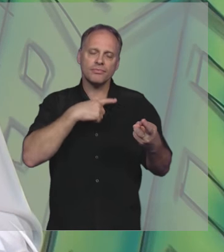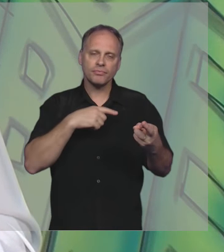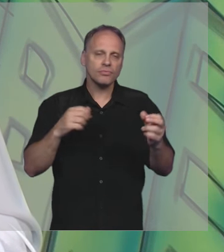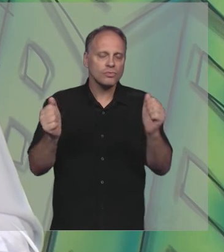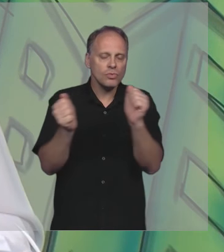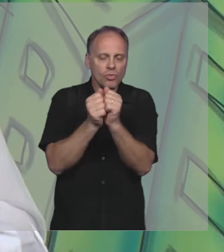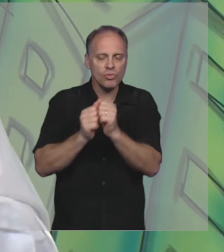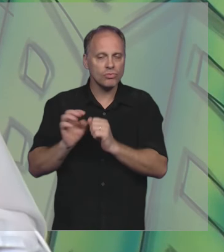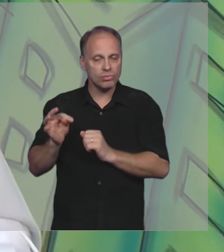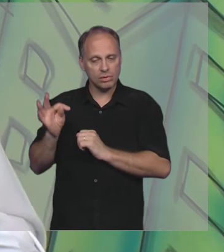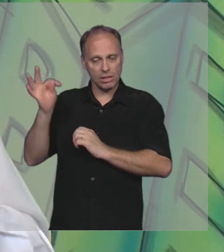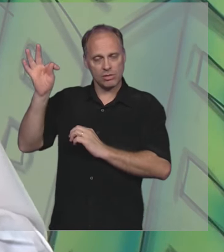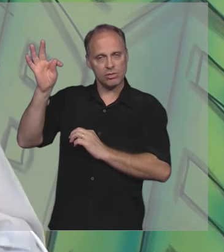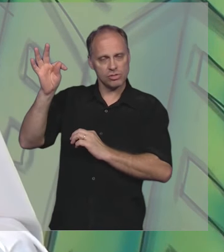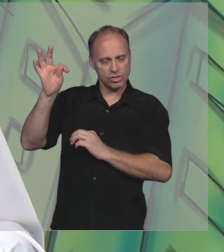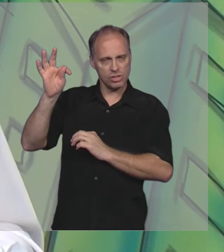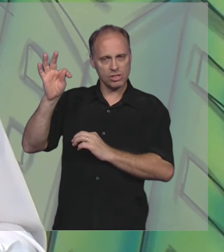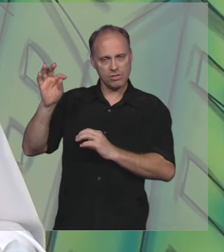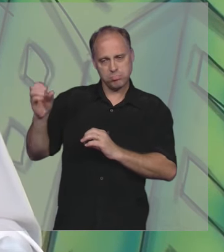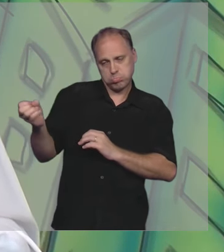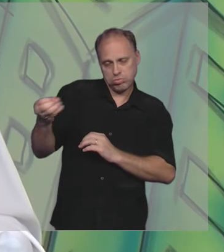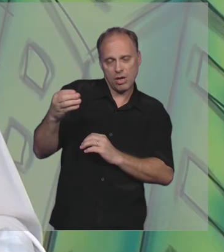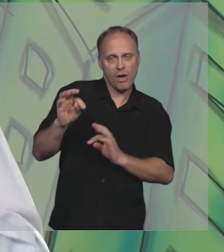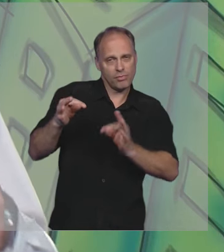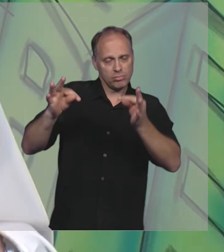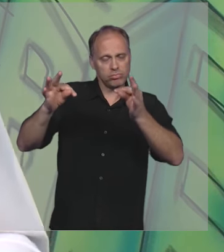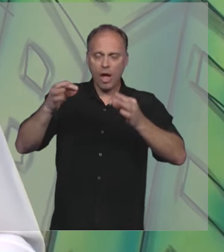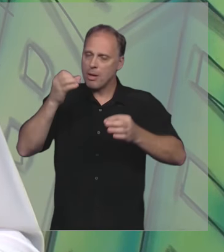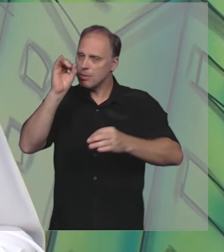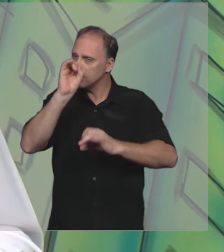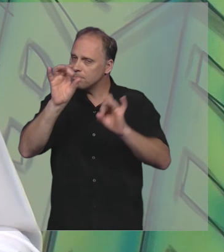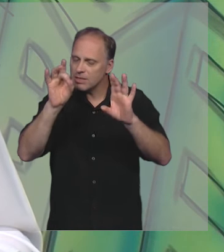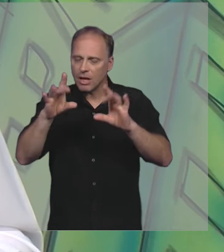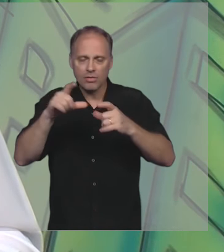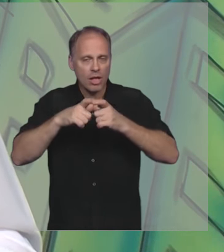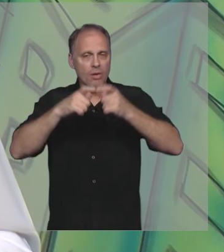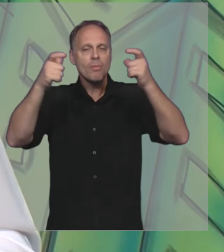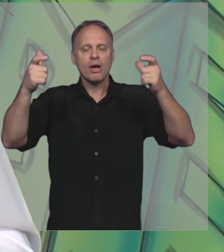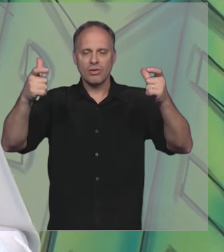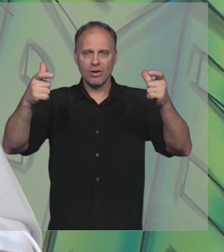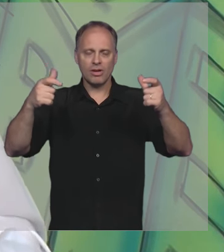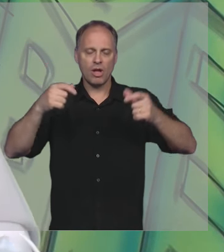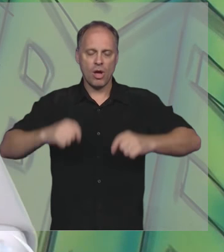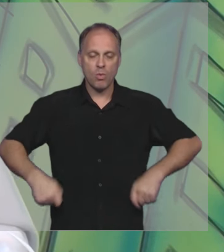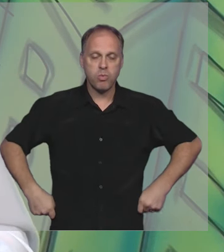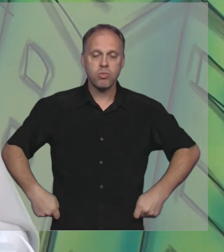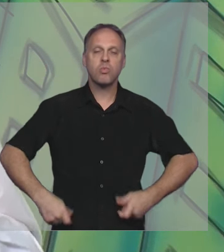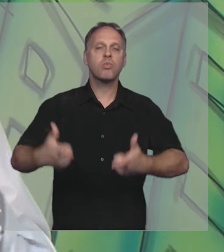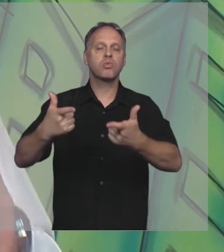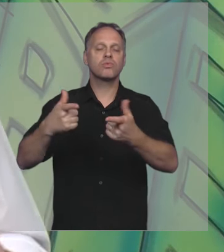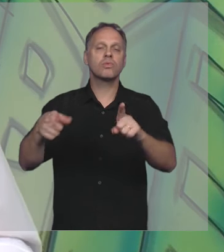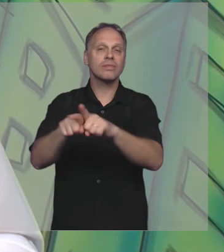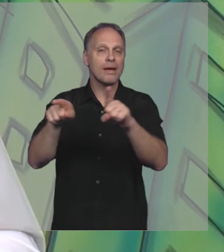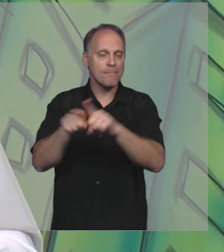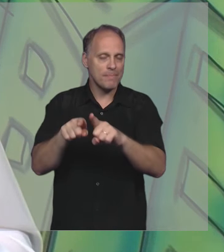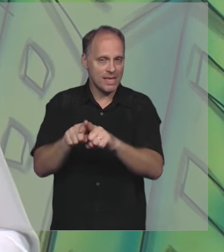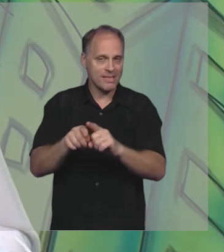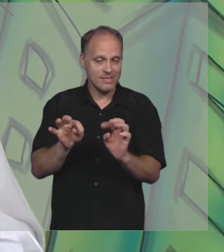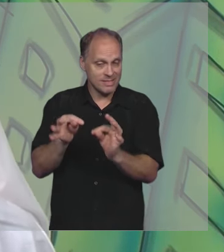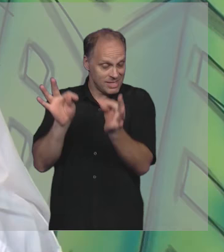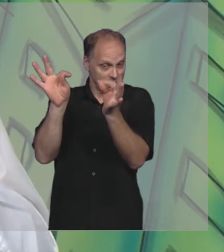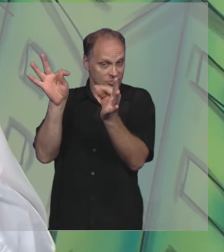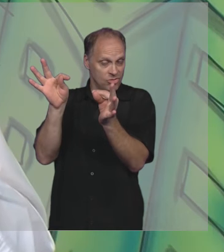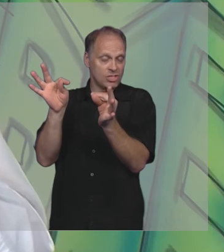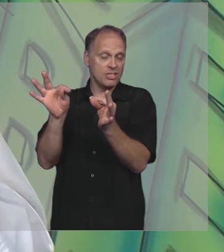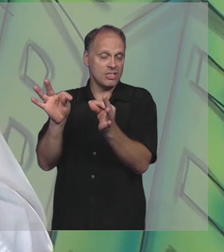parceria com a tecnologia. A tecnologia, cada vez mais, ela tem um ônus maior. O custo hoje para o investimento em